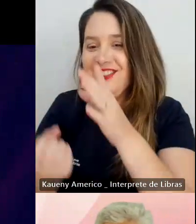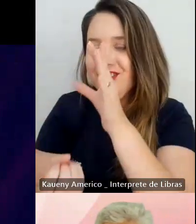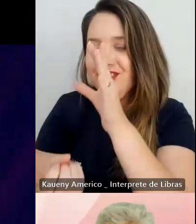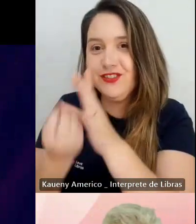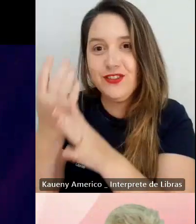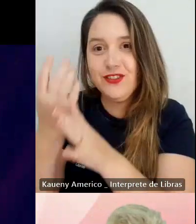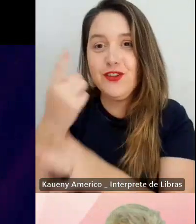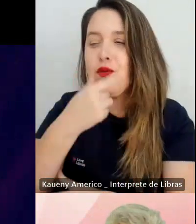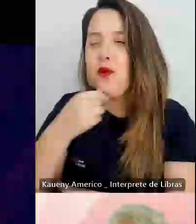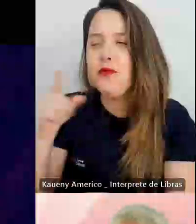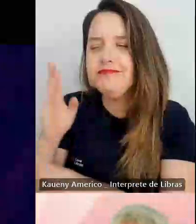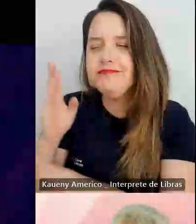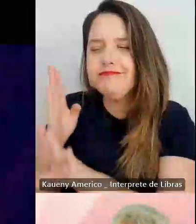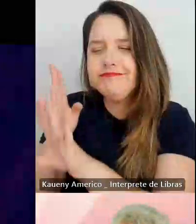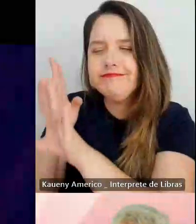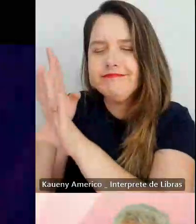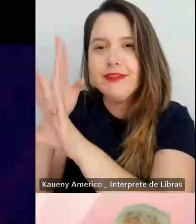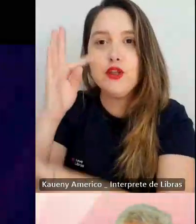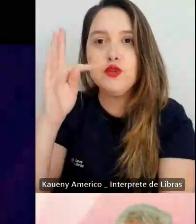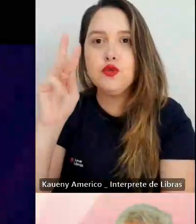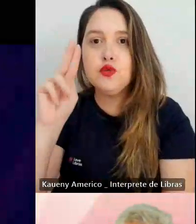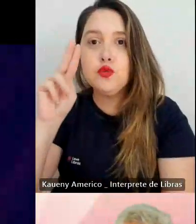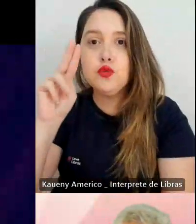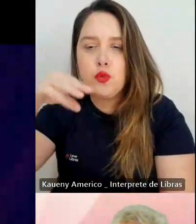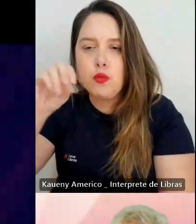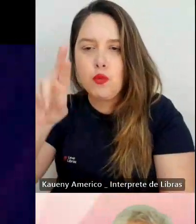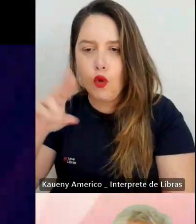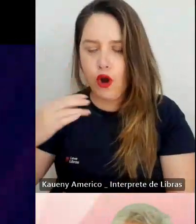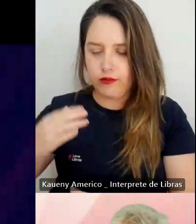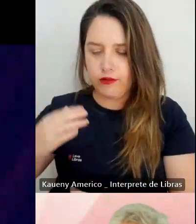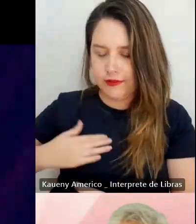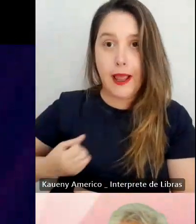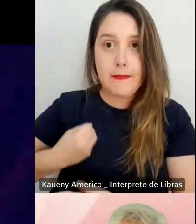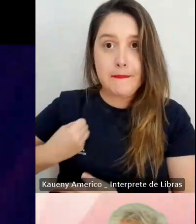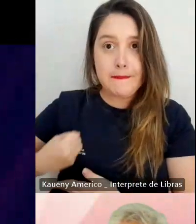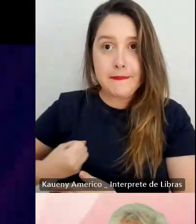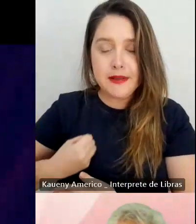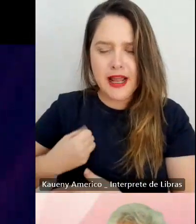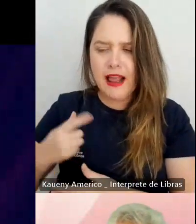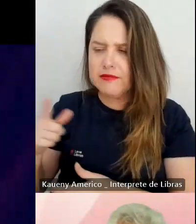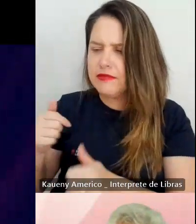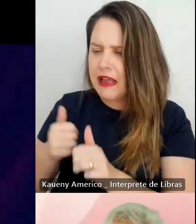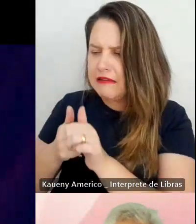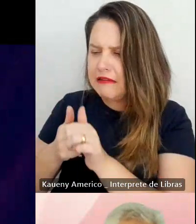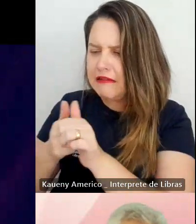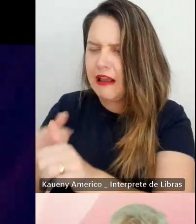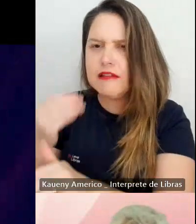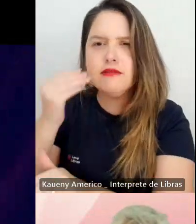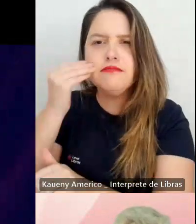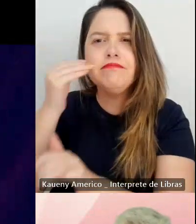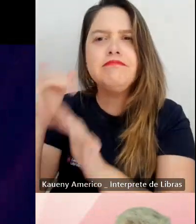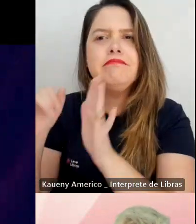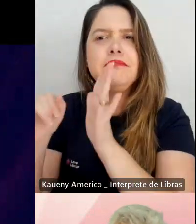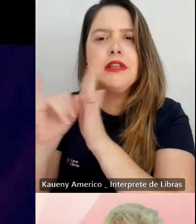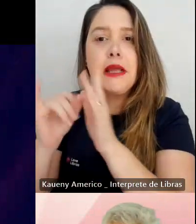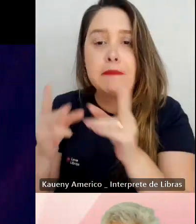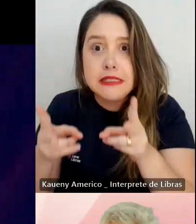um tumor na mama e ela indo atrás para tentar identificar, percebeu que era um câncer de